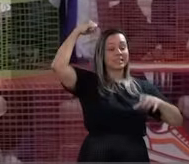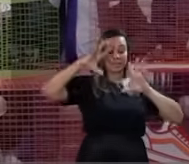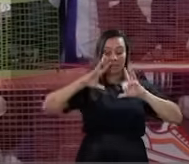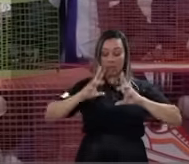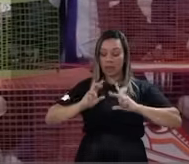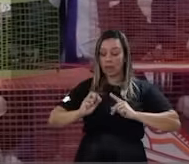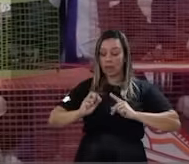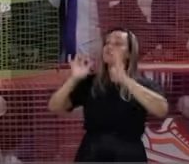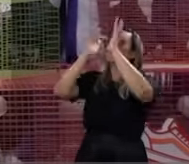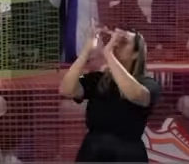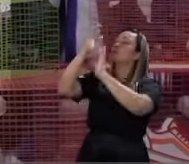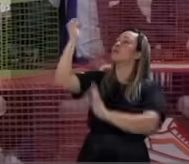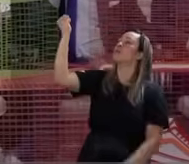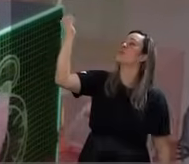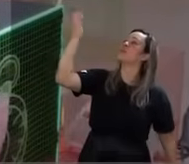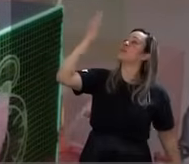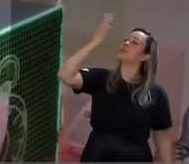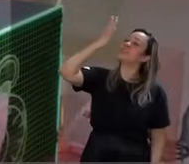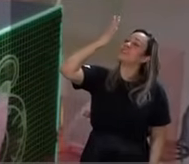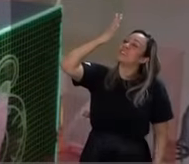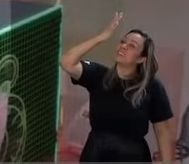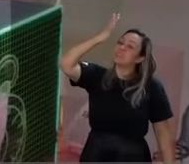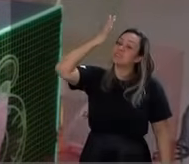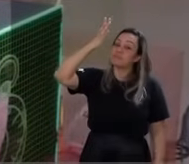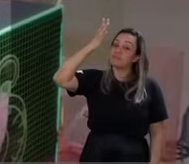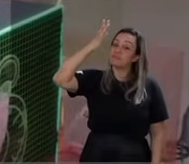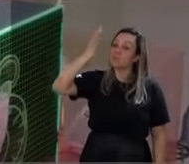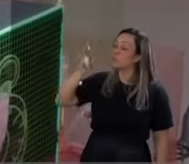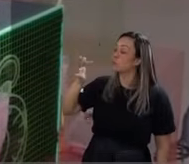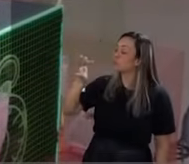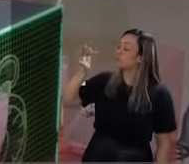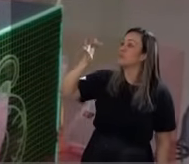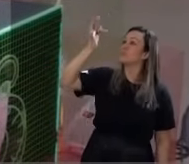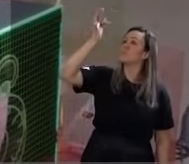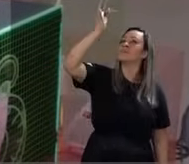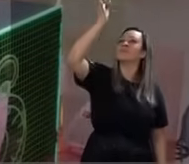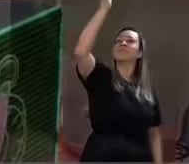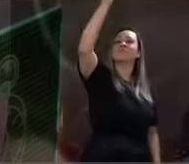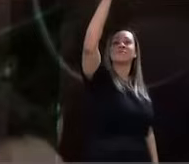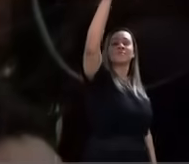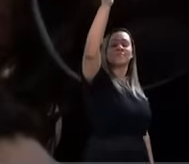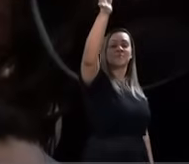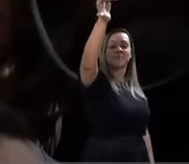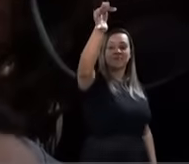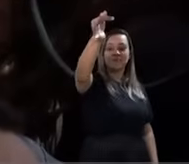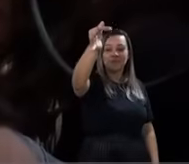E celeste luz, Cristo